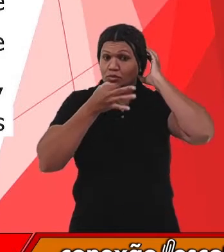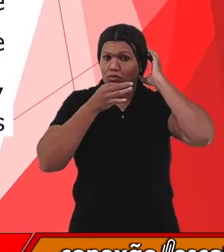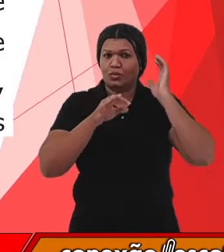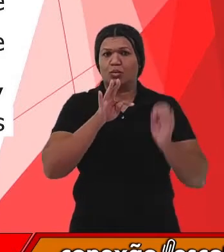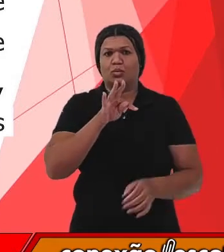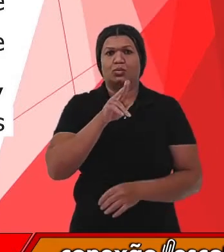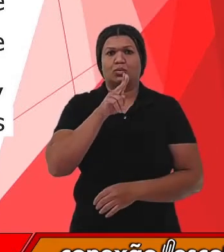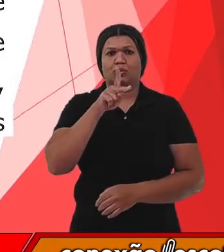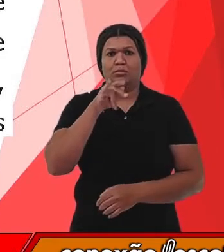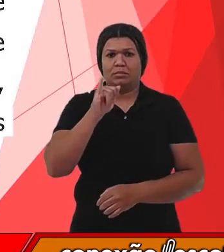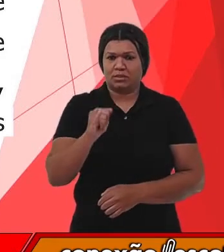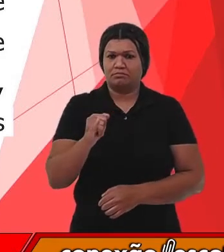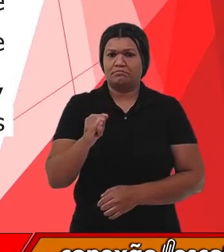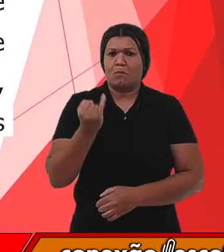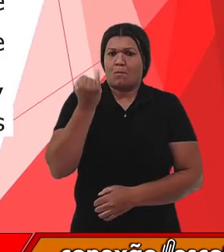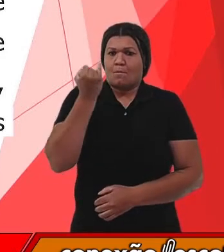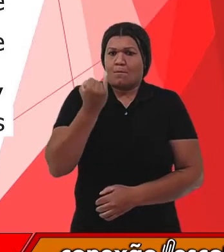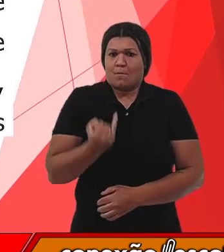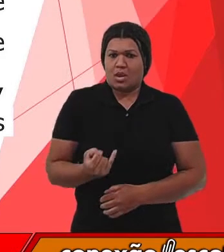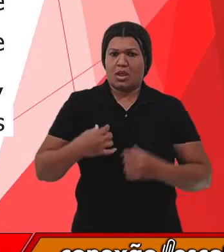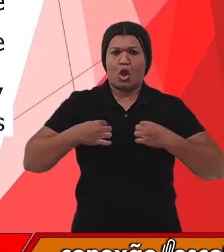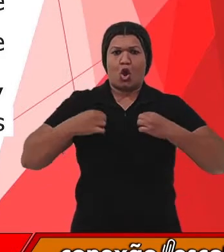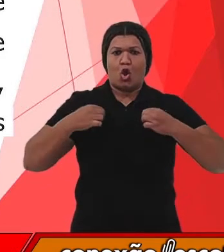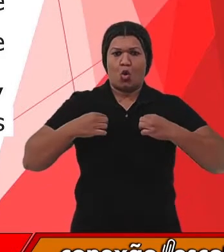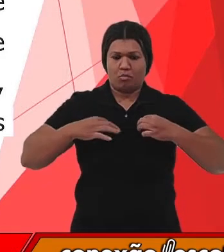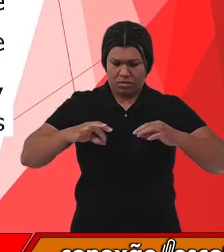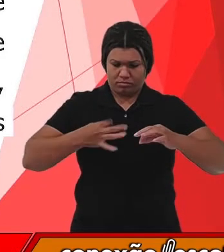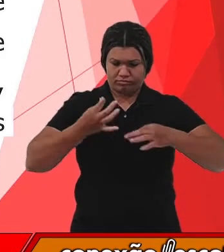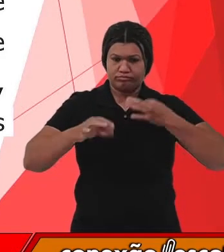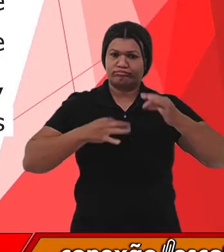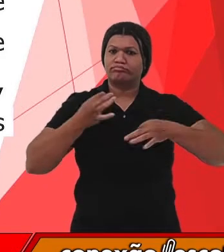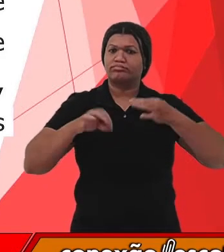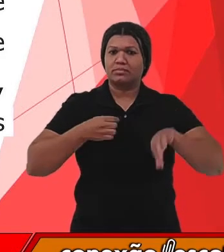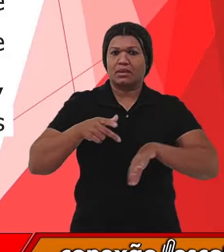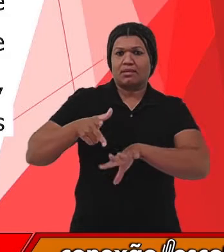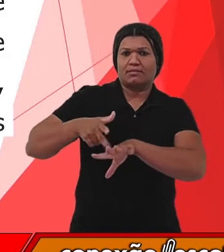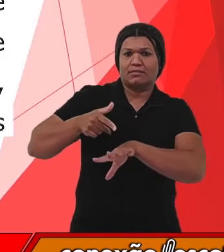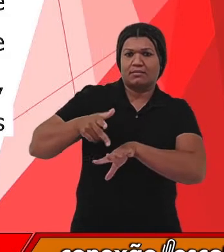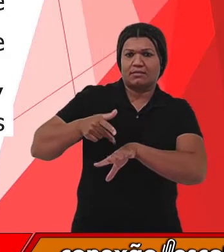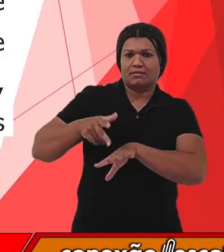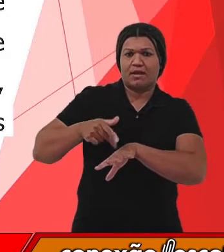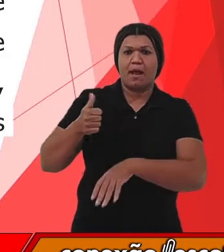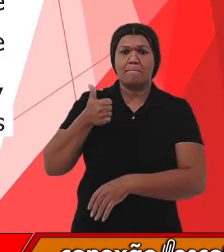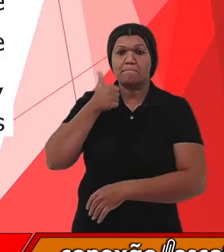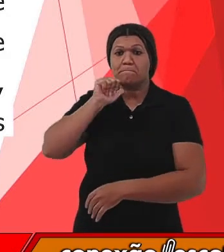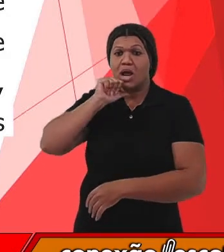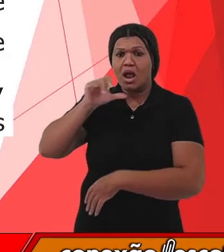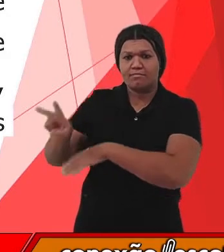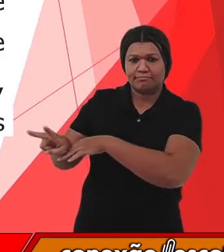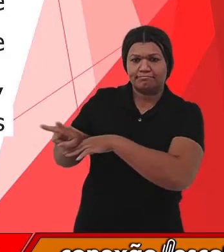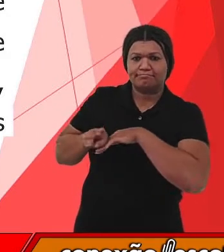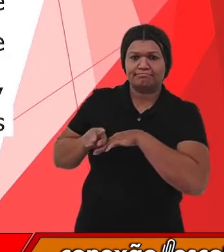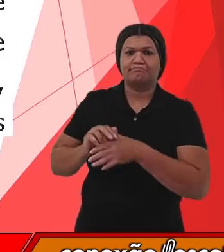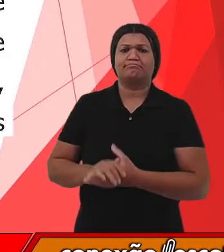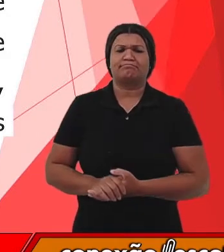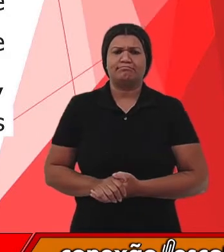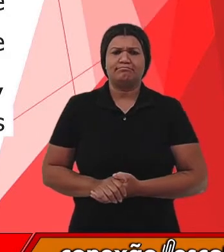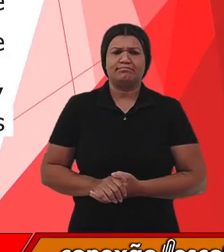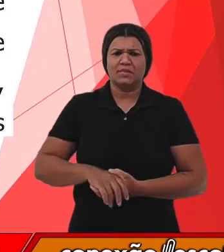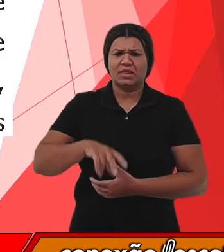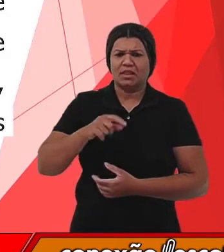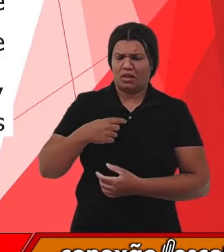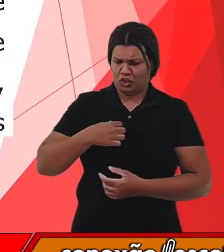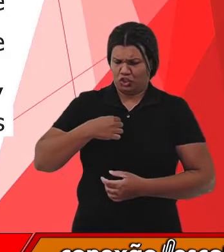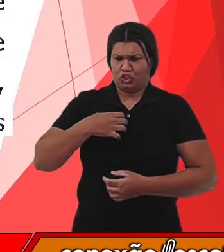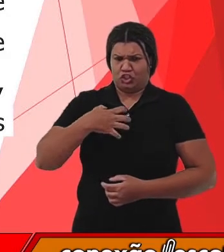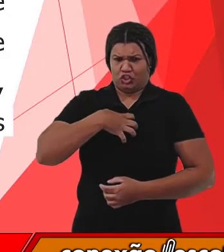surgiu magra, com roupas remendadas por alfinetes e uma sandália da mãe. O visual provocou um deboche